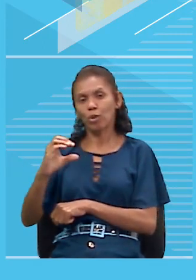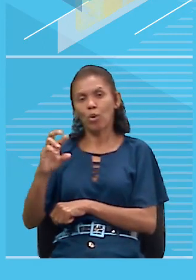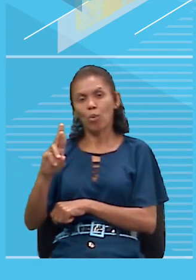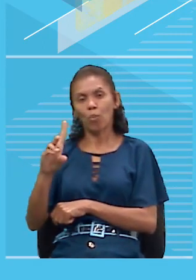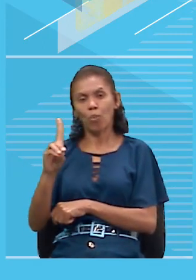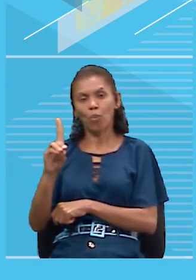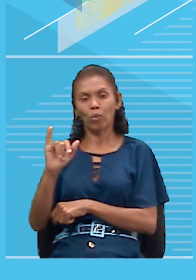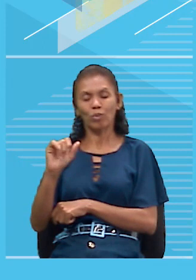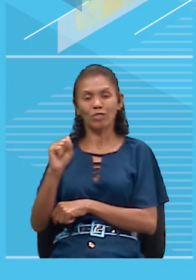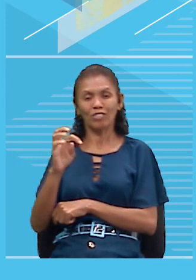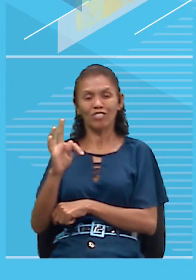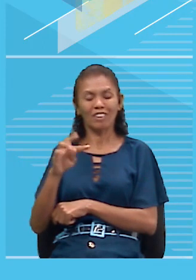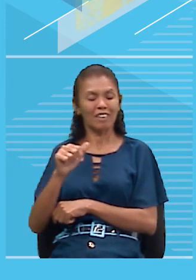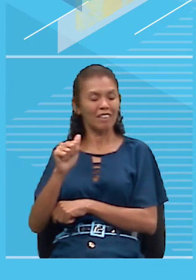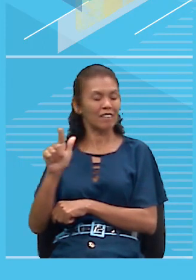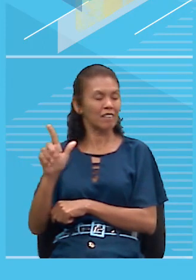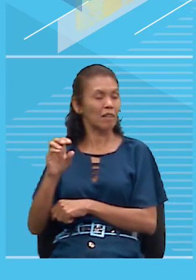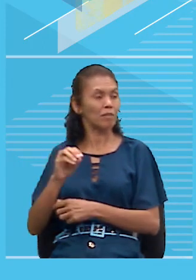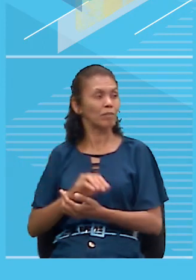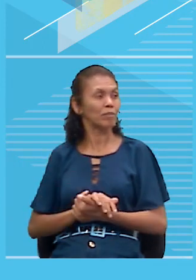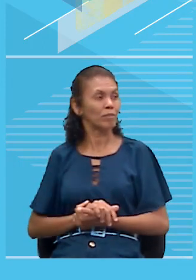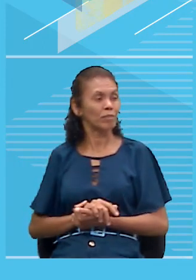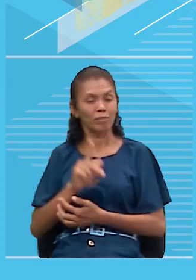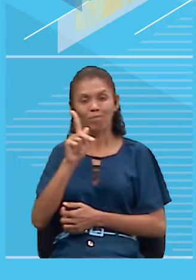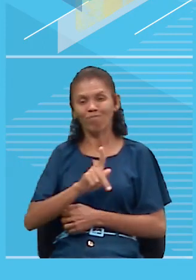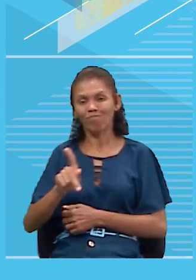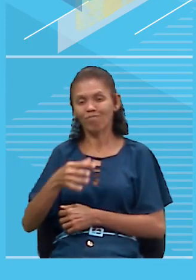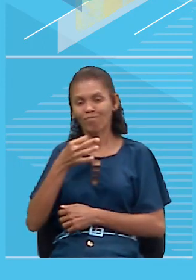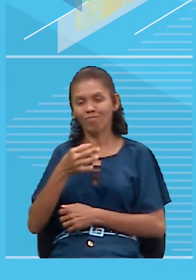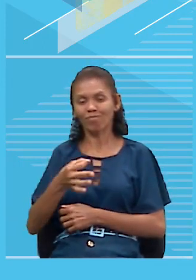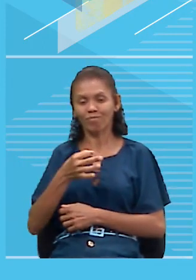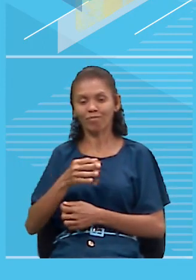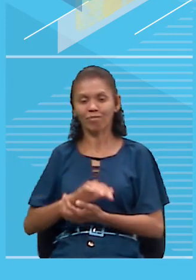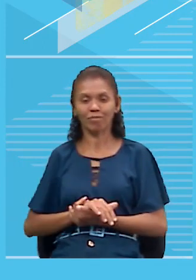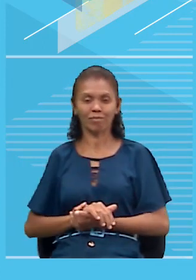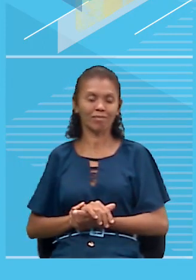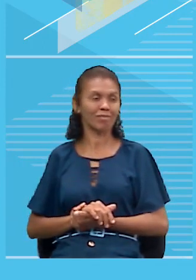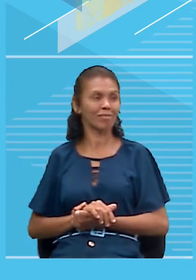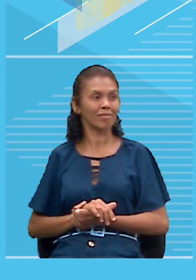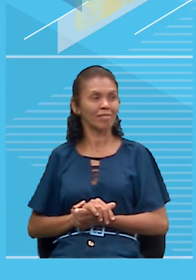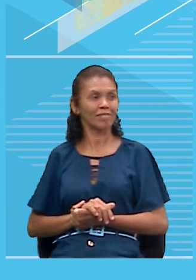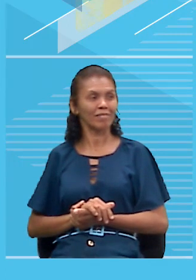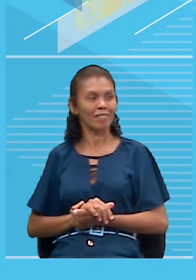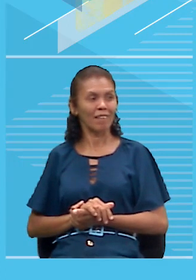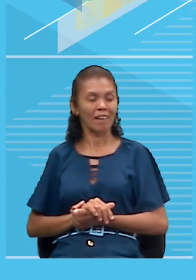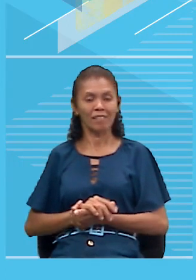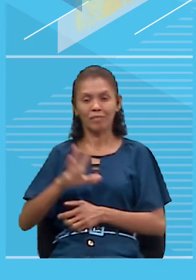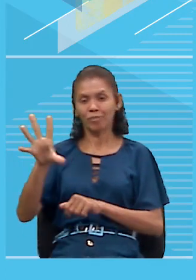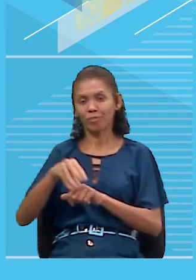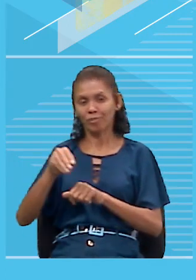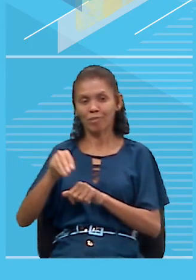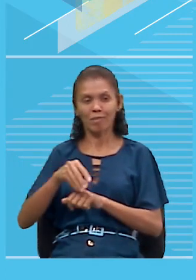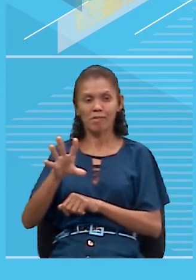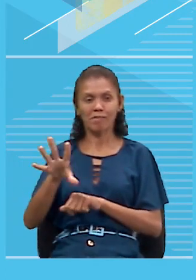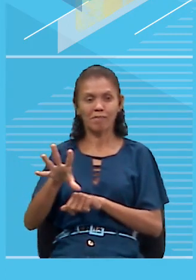por mim pelos meus conhecimentos eu sou ser contra o povo não os meus conhecimentos